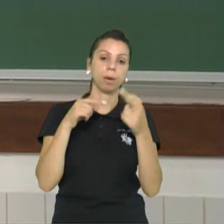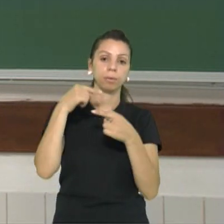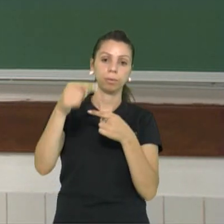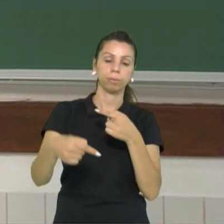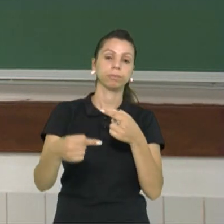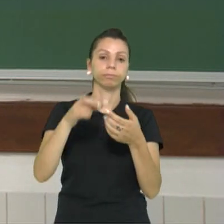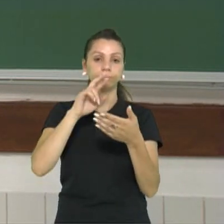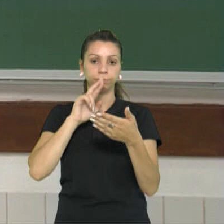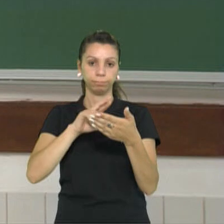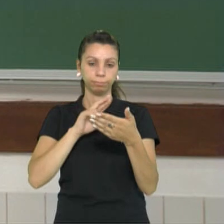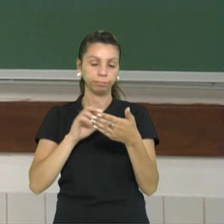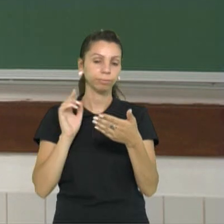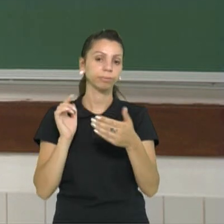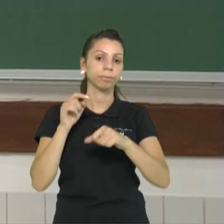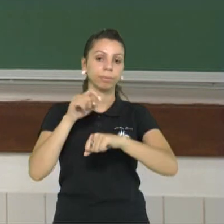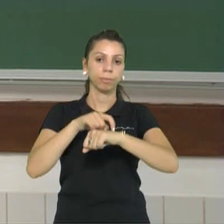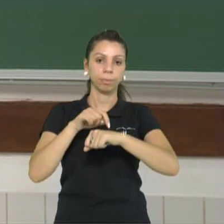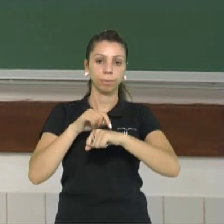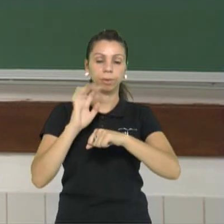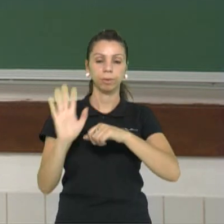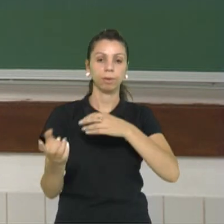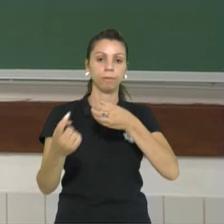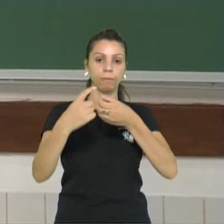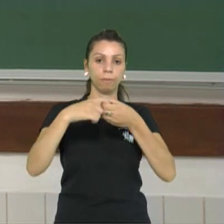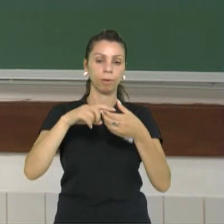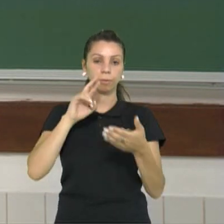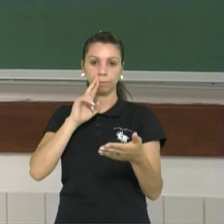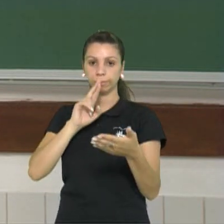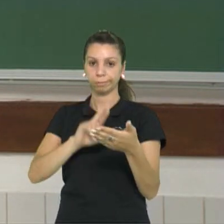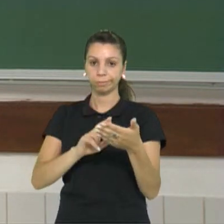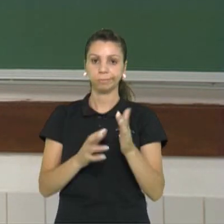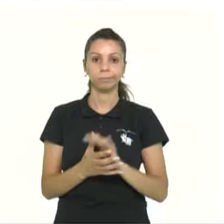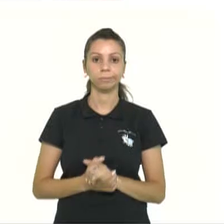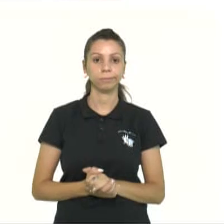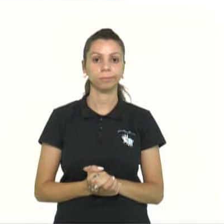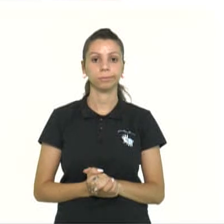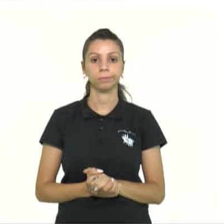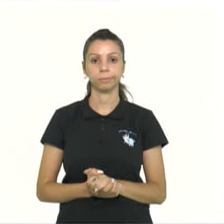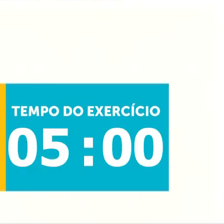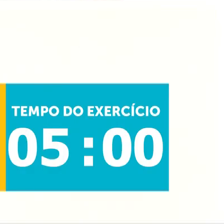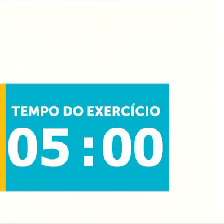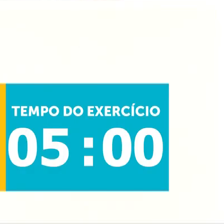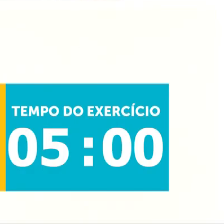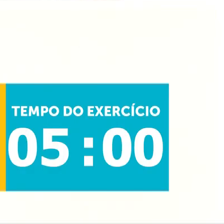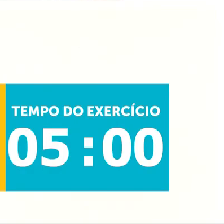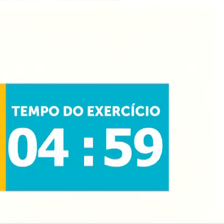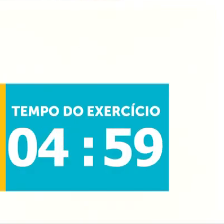correção, ok? Um tempinho para vocês e aí nós já seguimos com a correção.